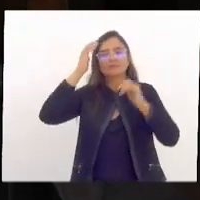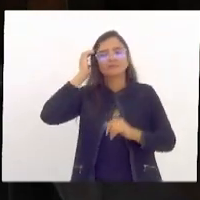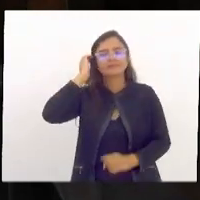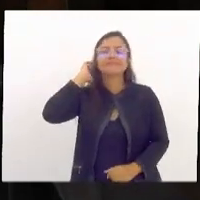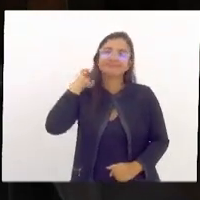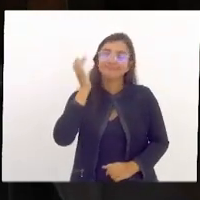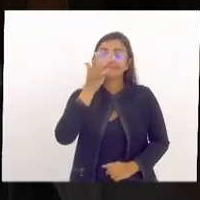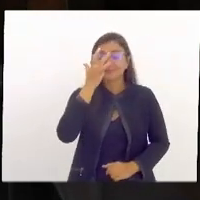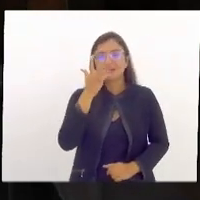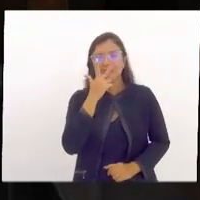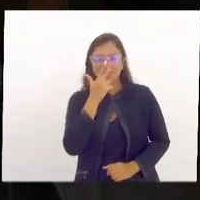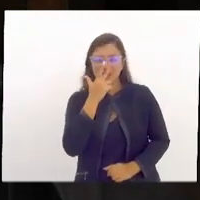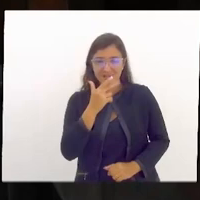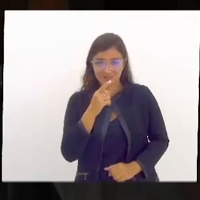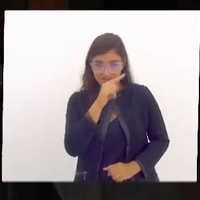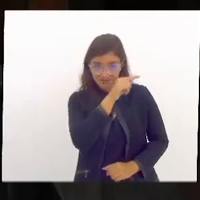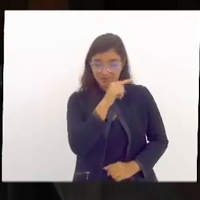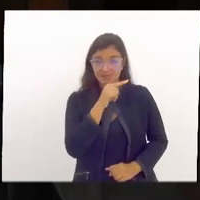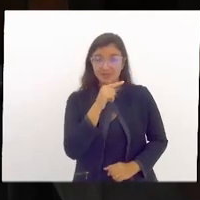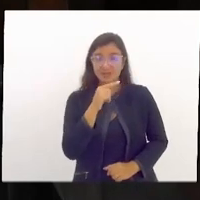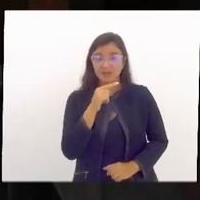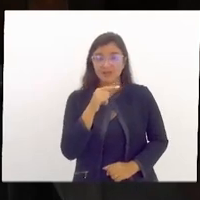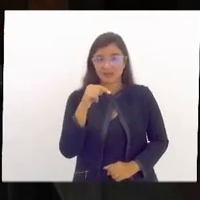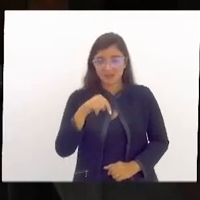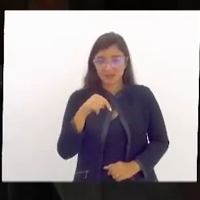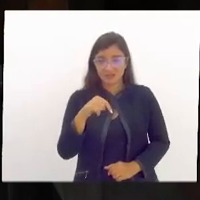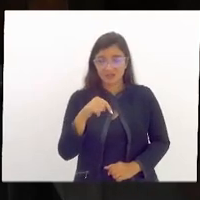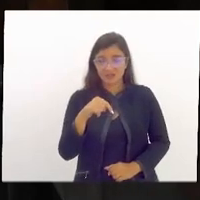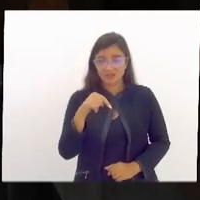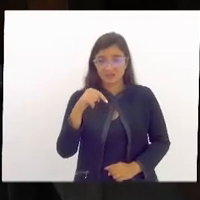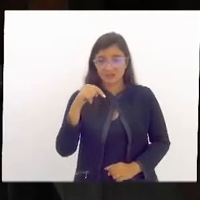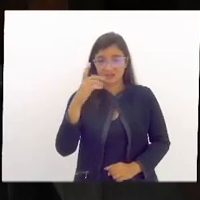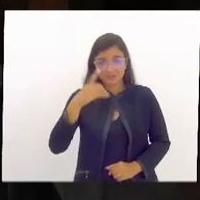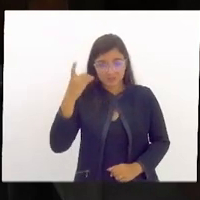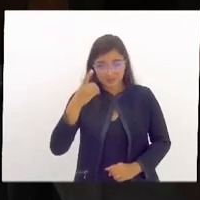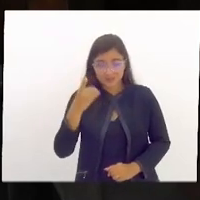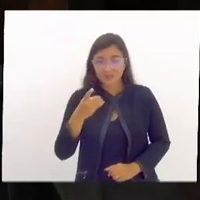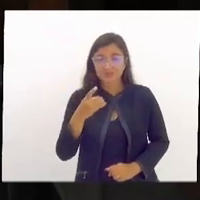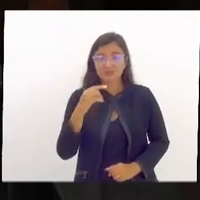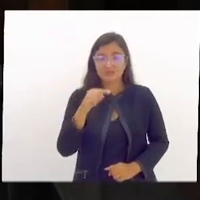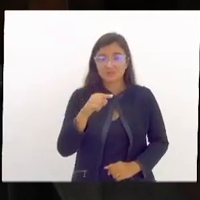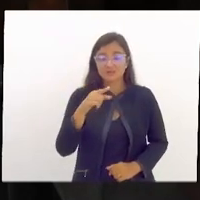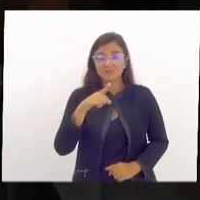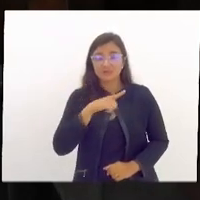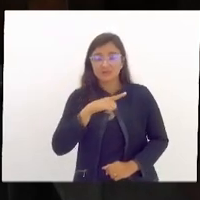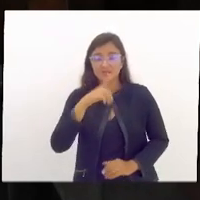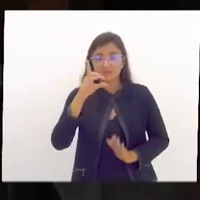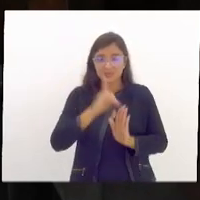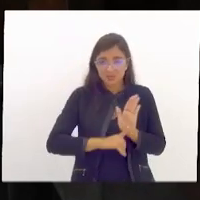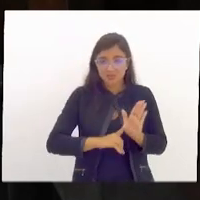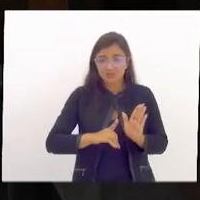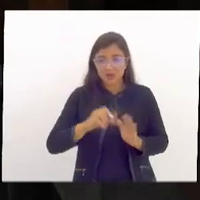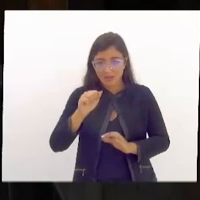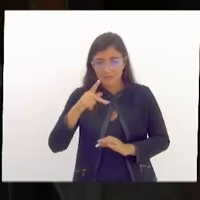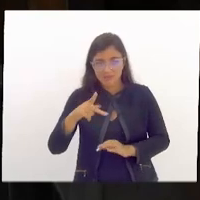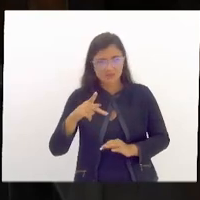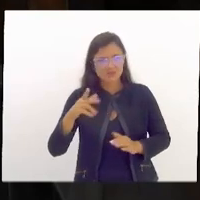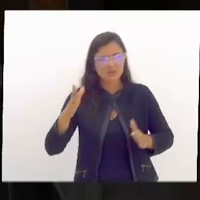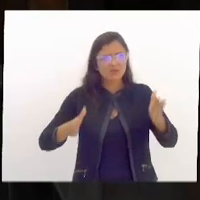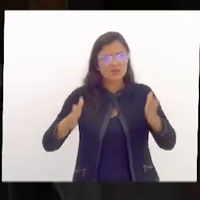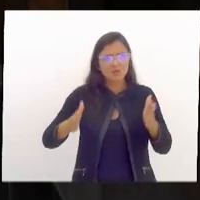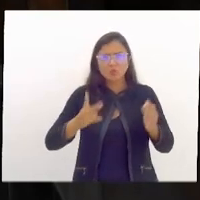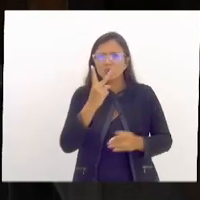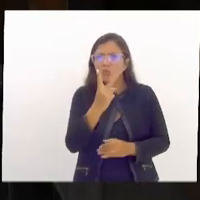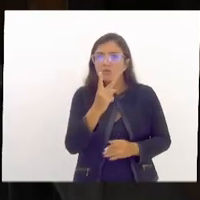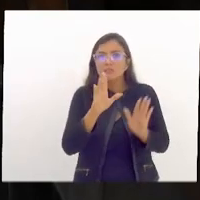exemplo, que na Câmara dos Deputados, o deputado, para ter esse direito à aposentadoria, ele tem que ter dois mandatos. Aqui, no caso, ele poderia